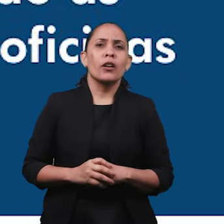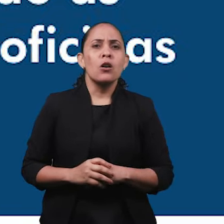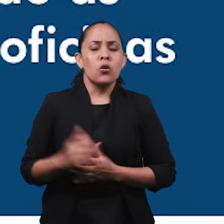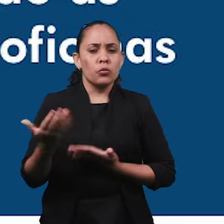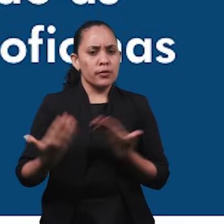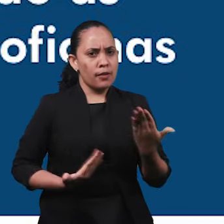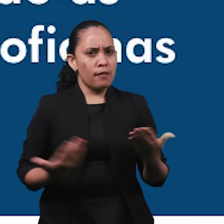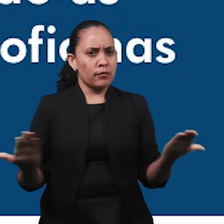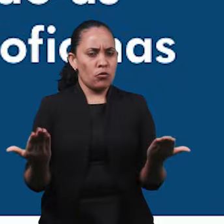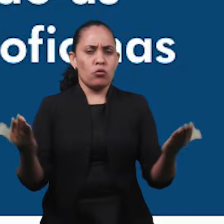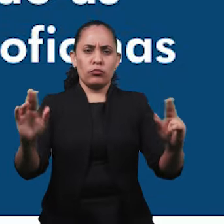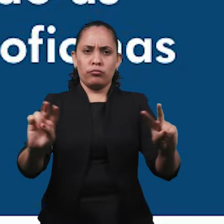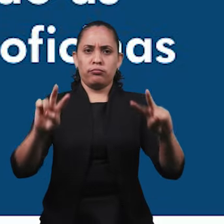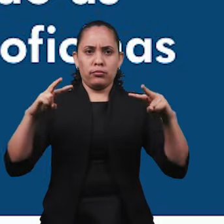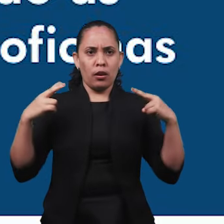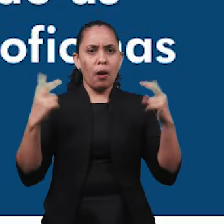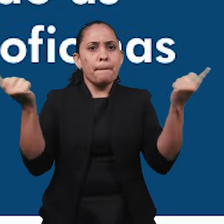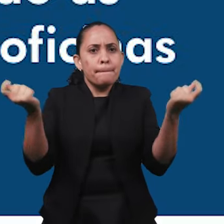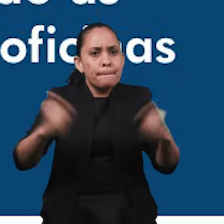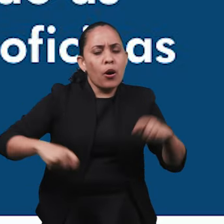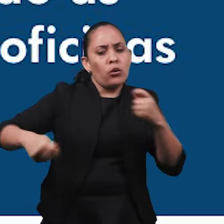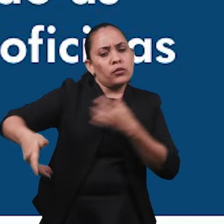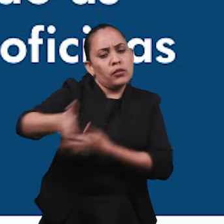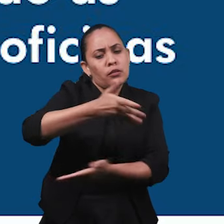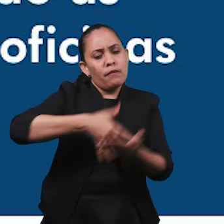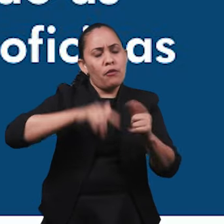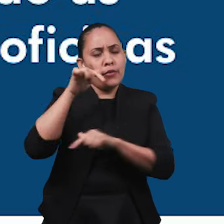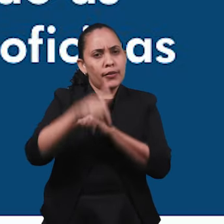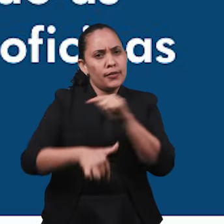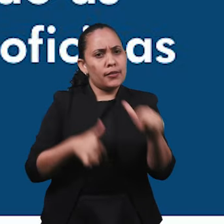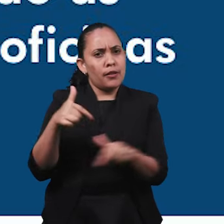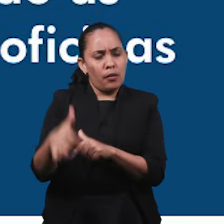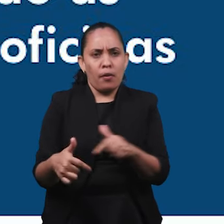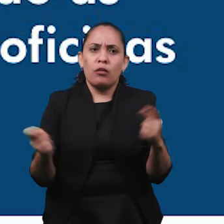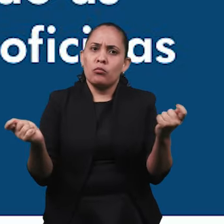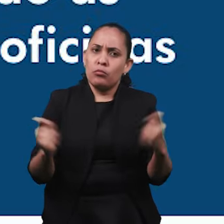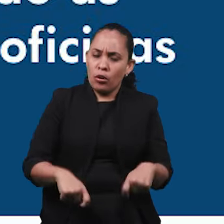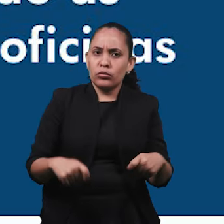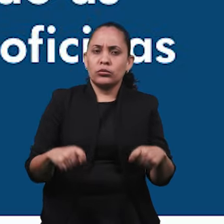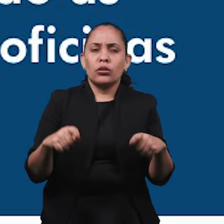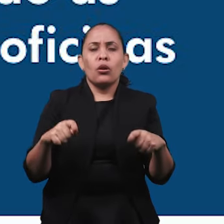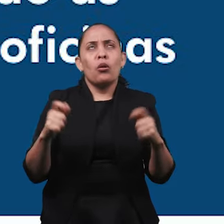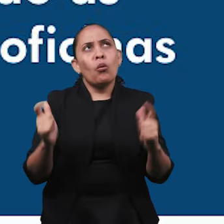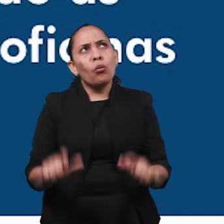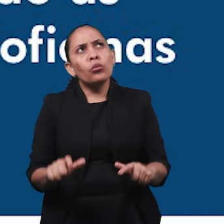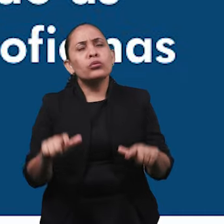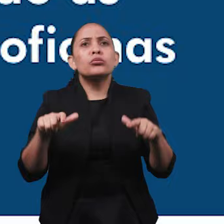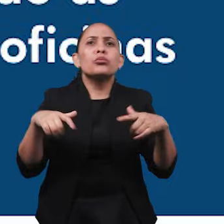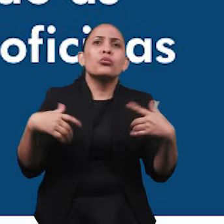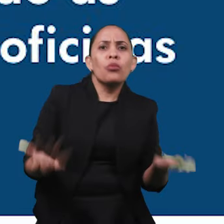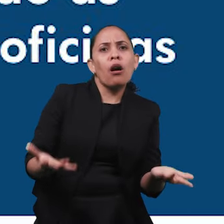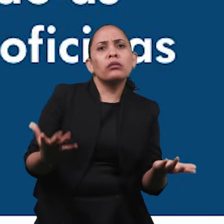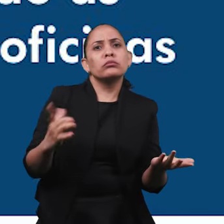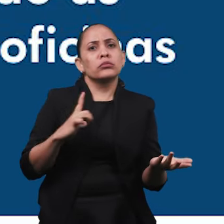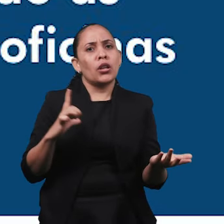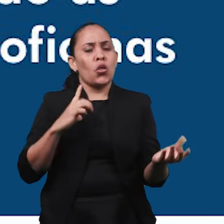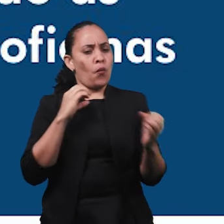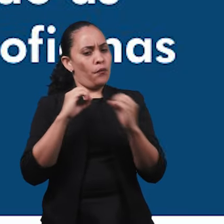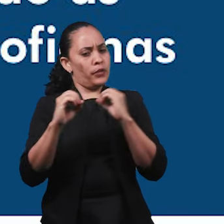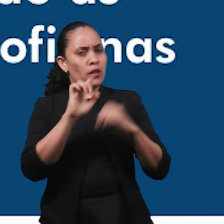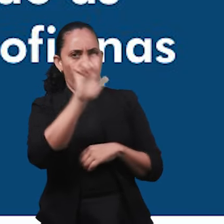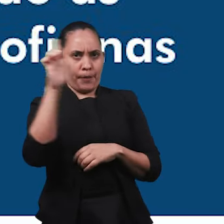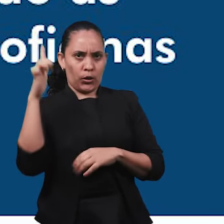que estão nos assistindo hoje aqui, podem se envolver neste trabalho e onde e quando, né, acontecerão